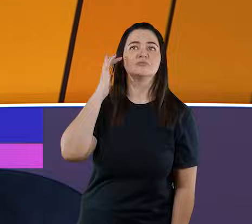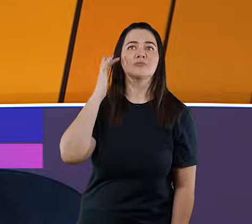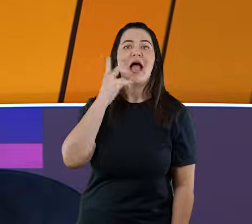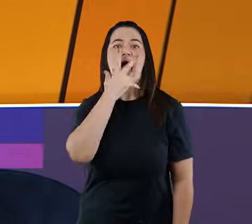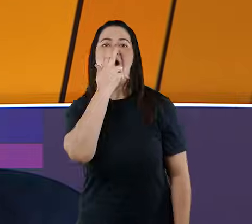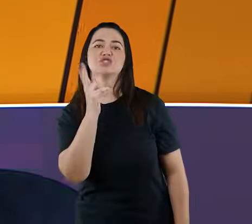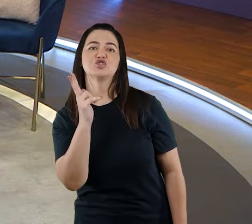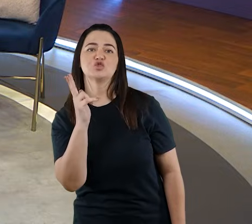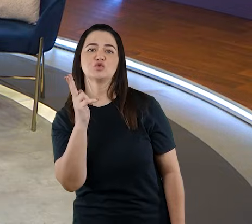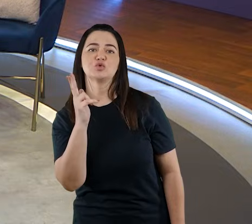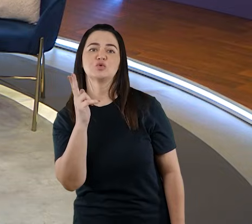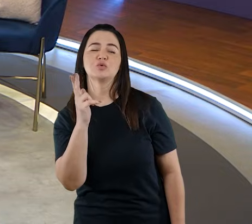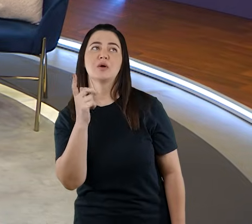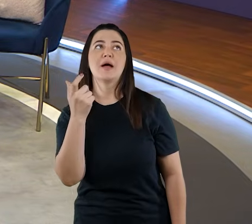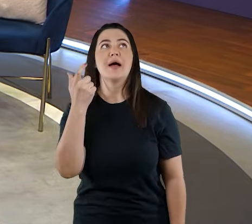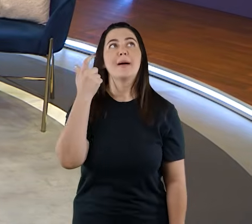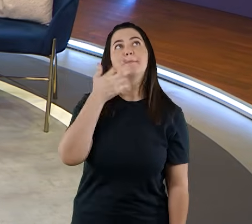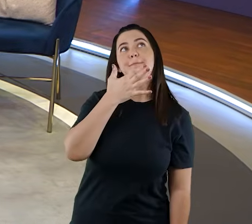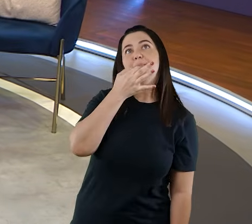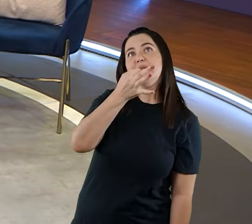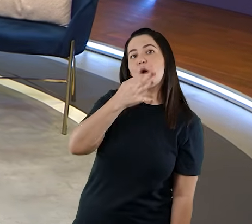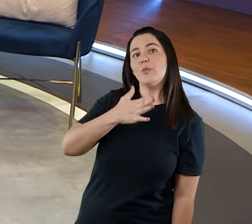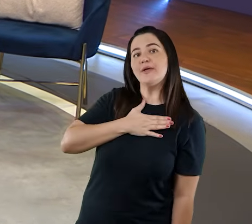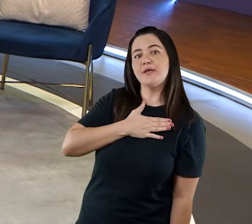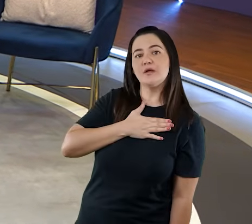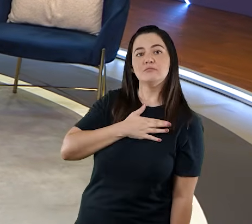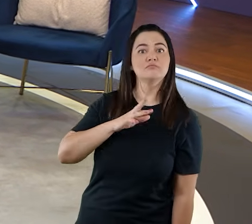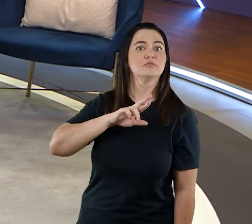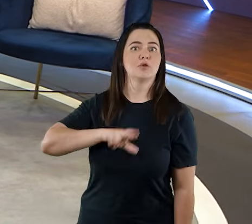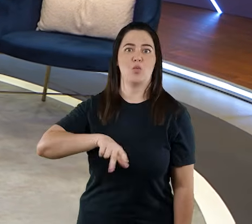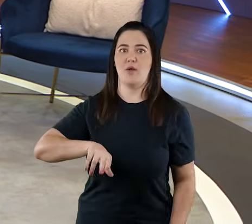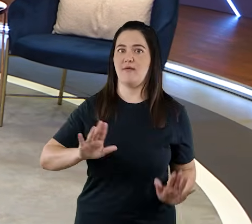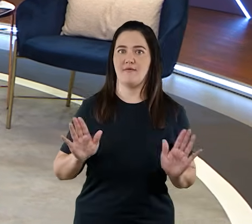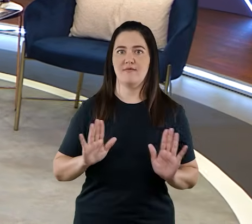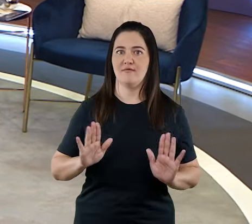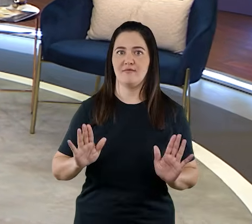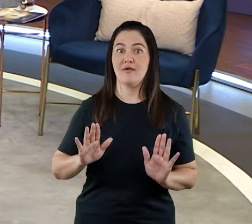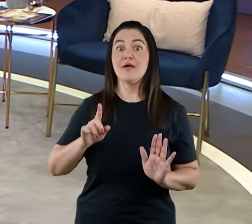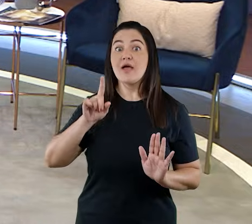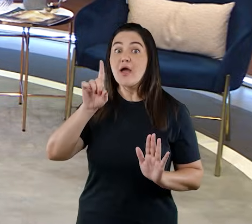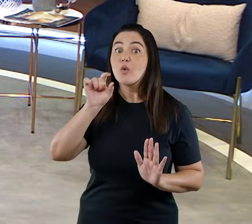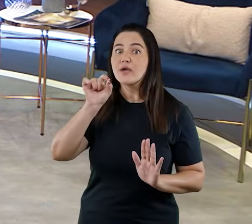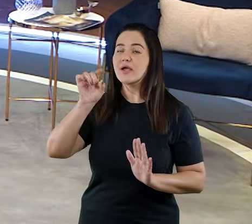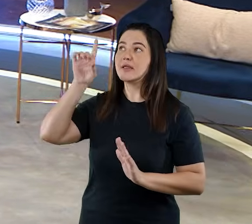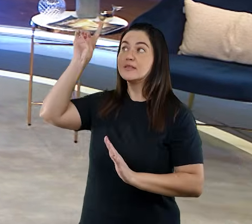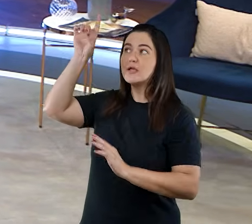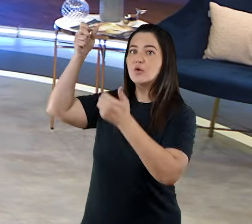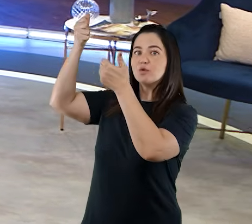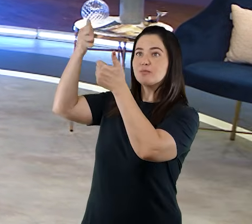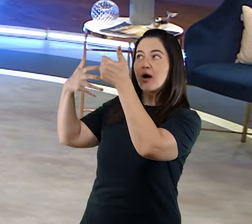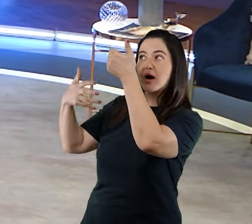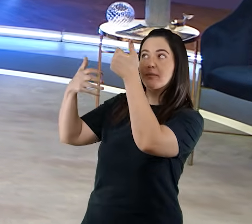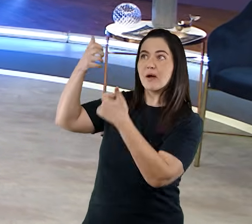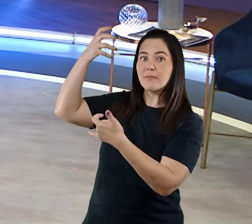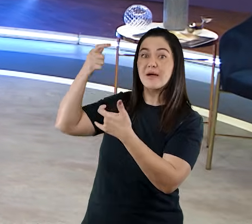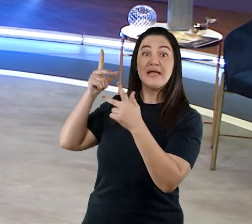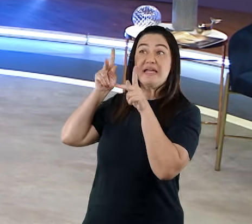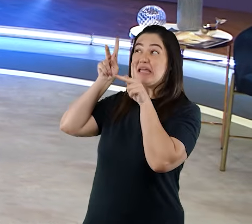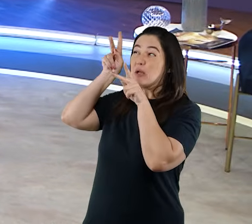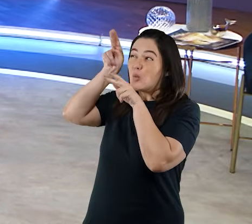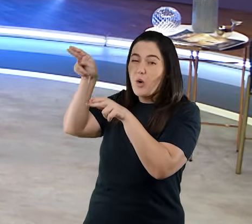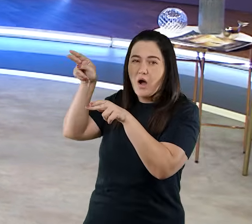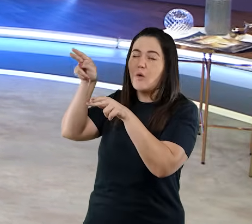do Senhor. E o Senhor que conhece o passado, o presente, o futuro, que sabe todas as coisas, ele não joga com